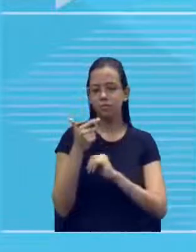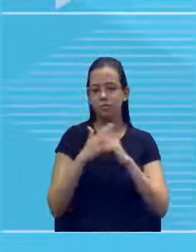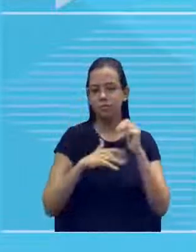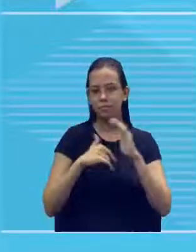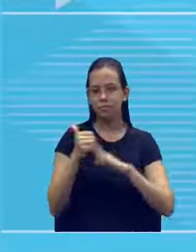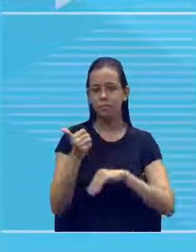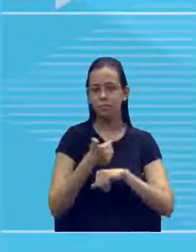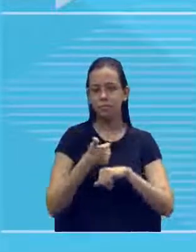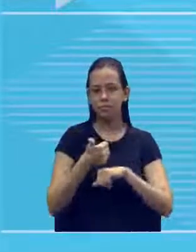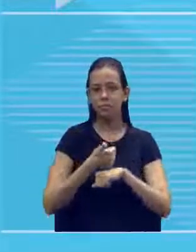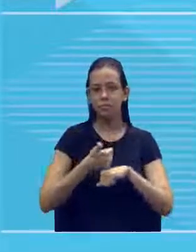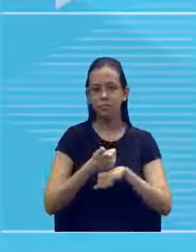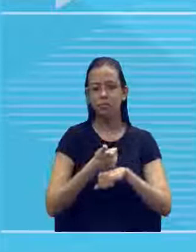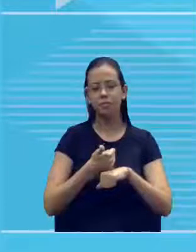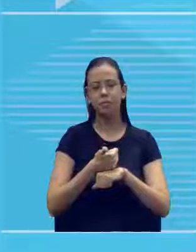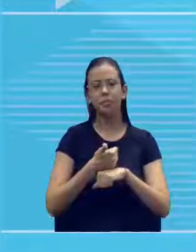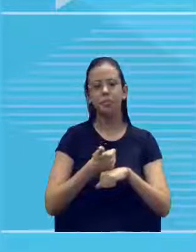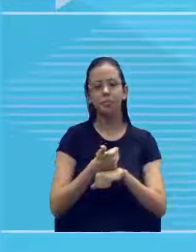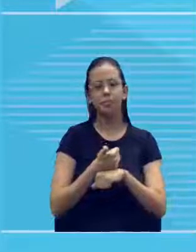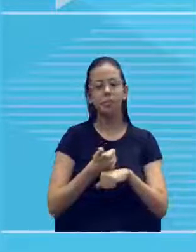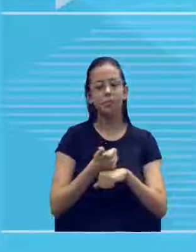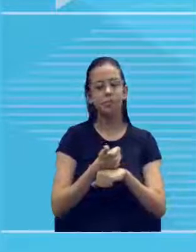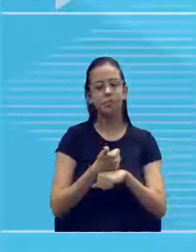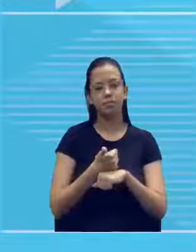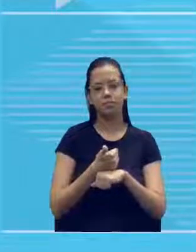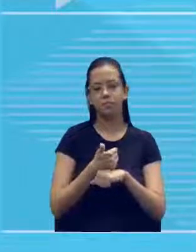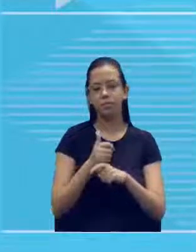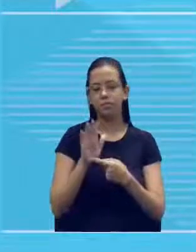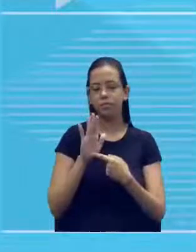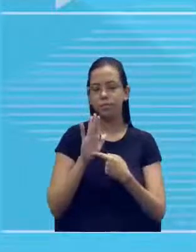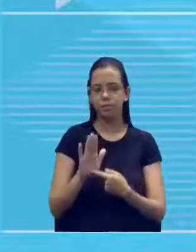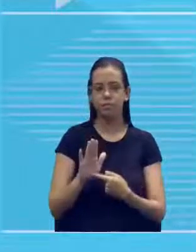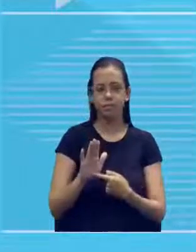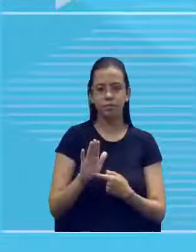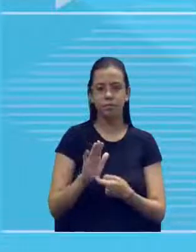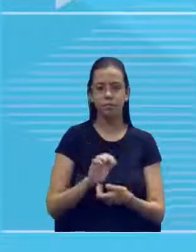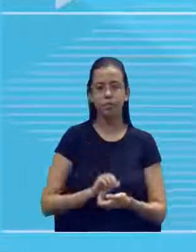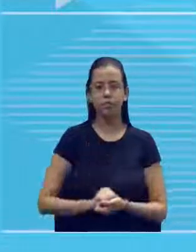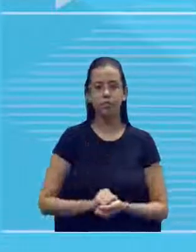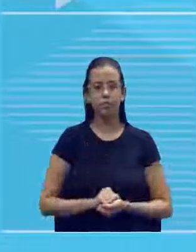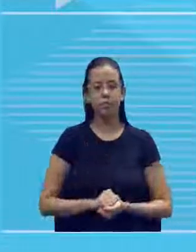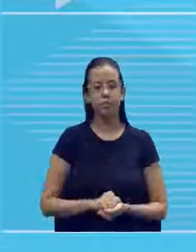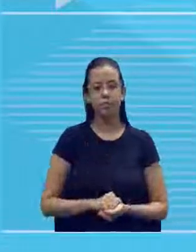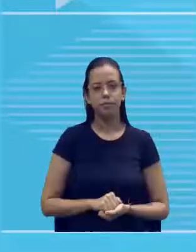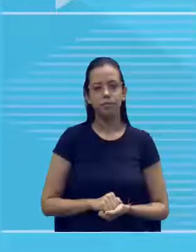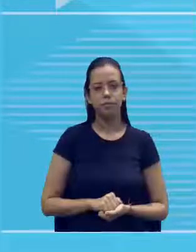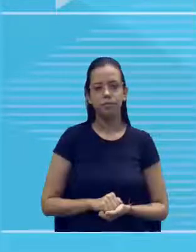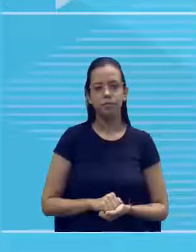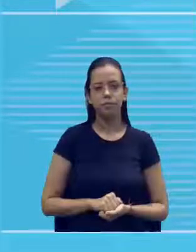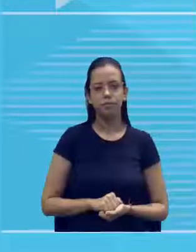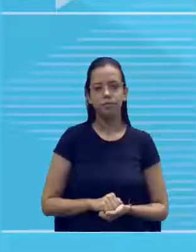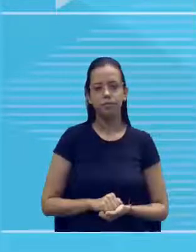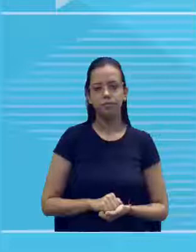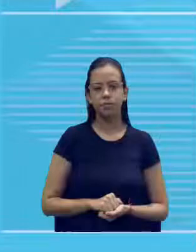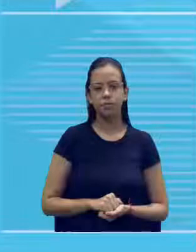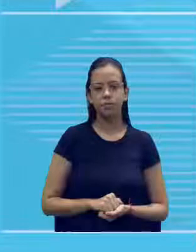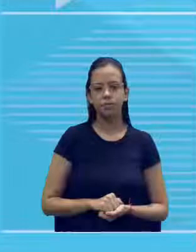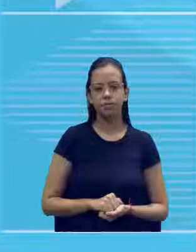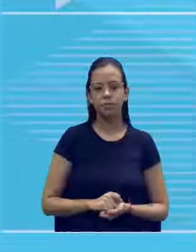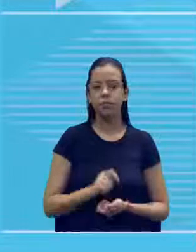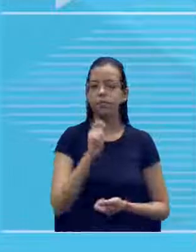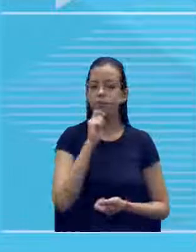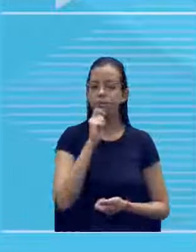dançarinos, dos apresentantes, né, dos apresentadores, que ainda teve